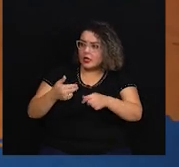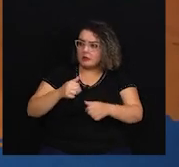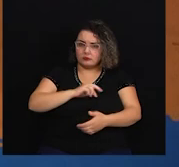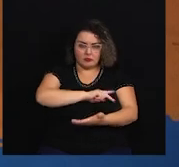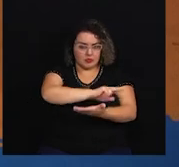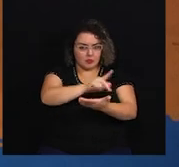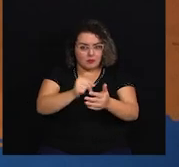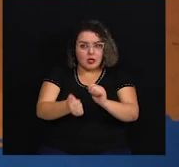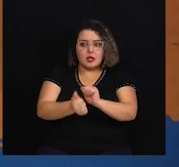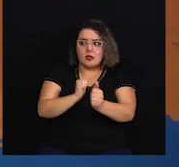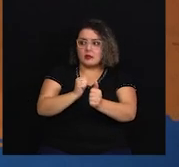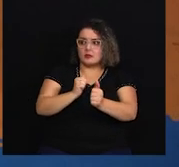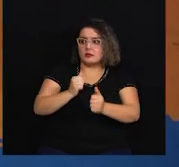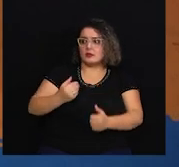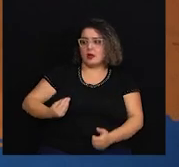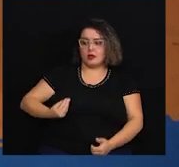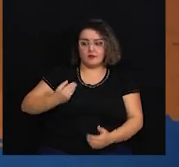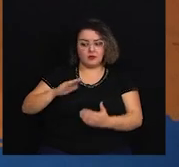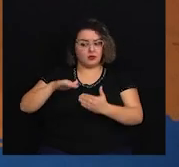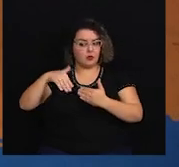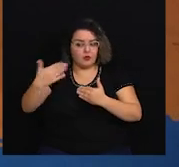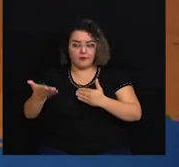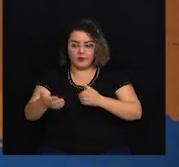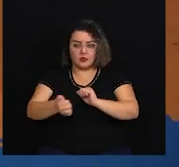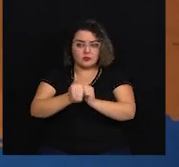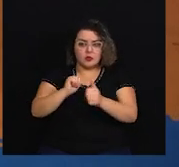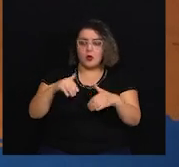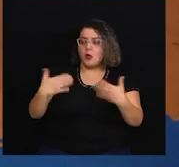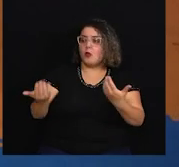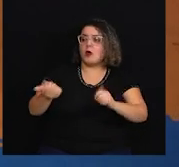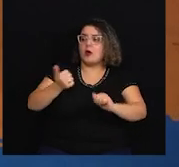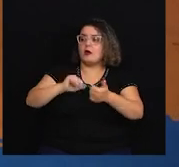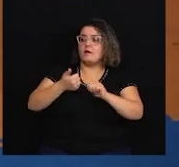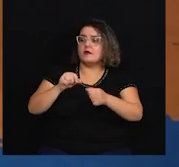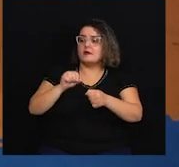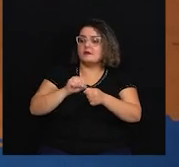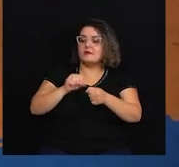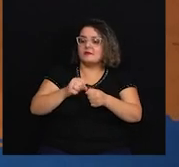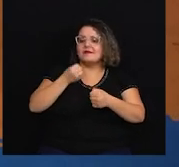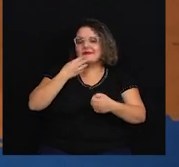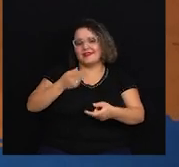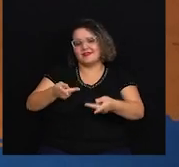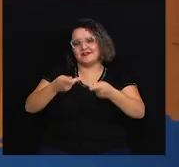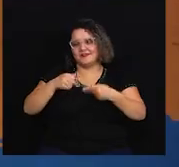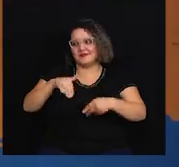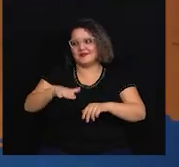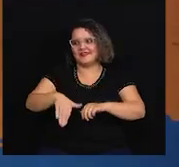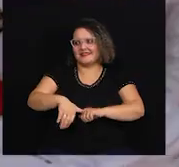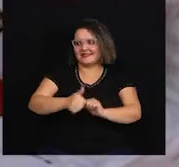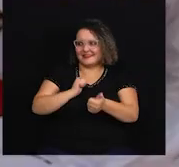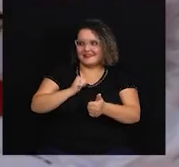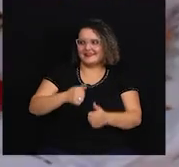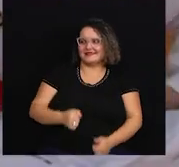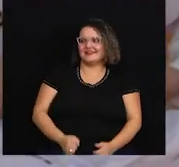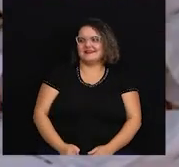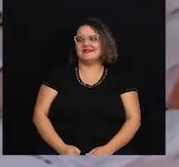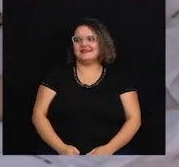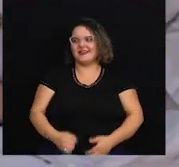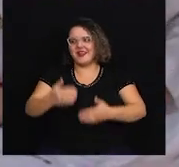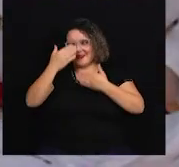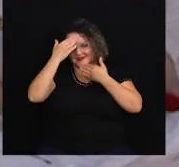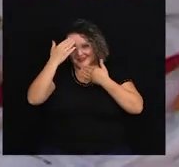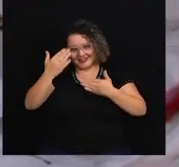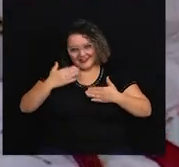da sua vida fora do esporte também que a avaliação que você faz Seja bem vindo ao mais esportes obrigado é um